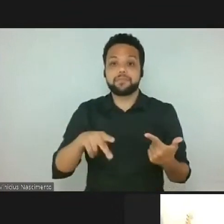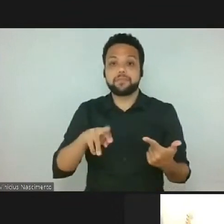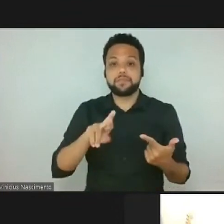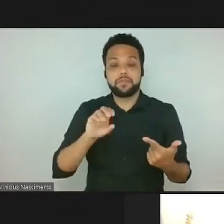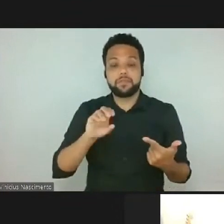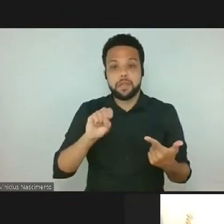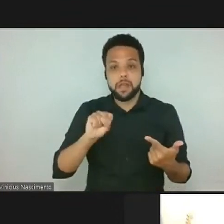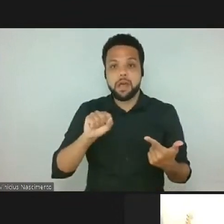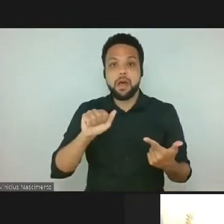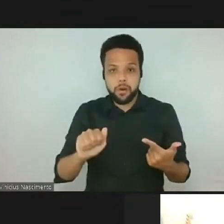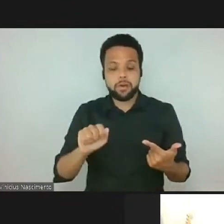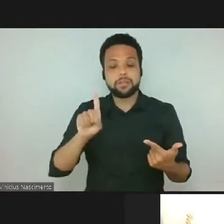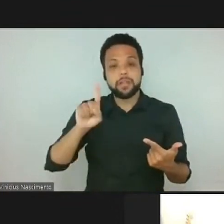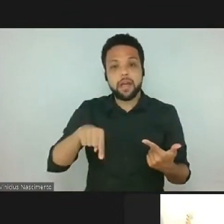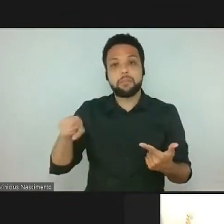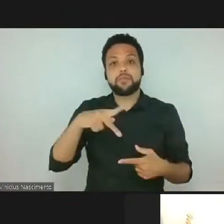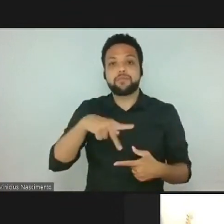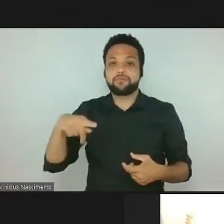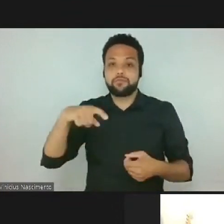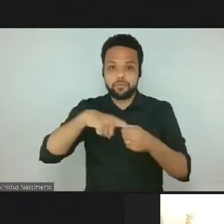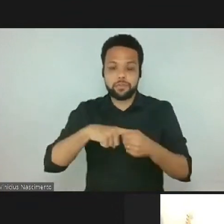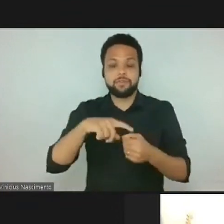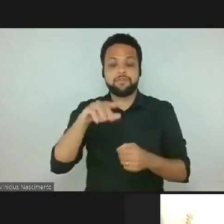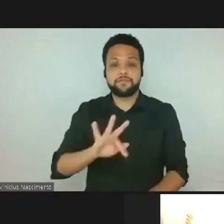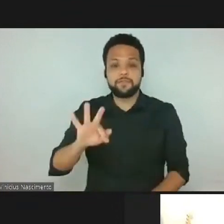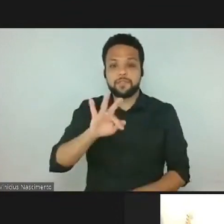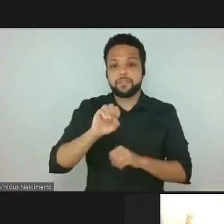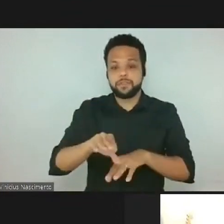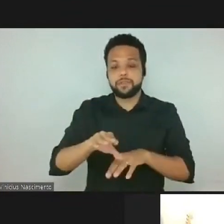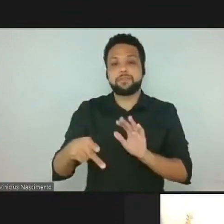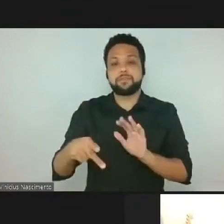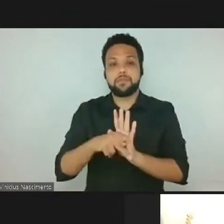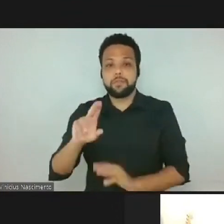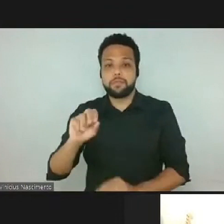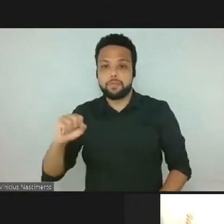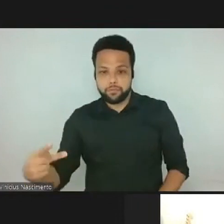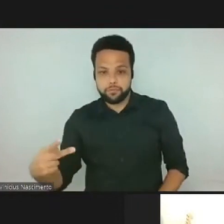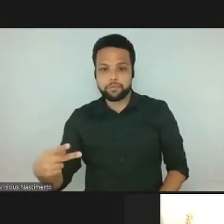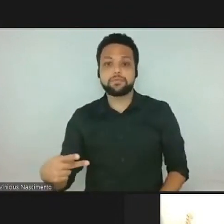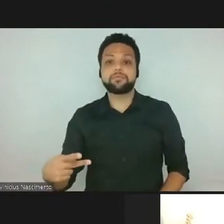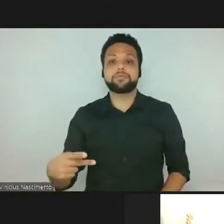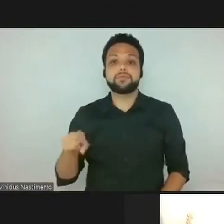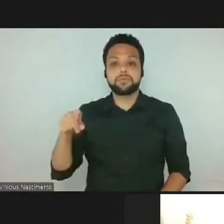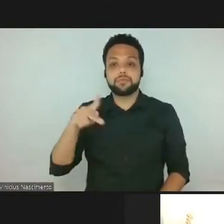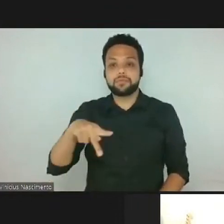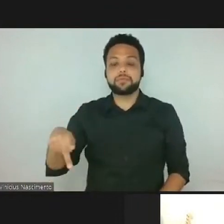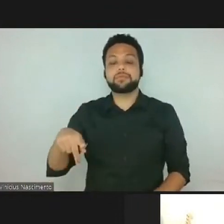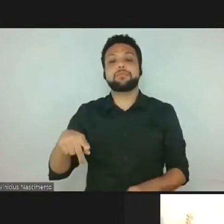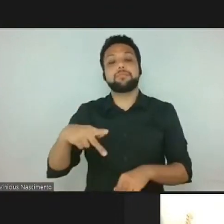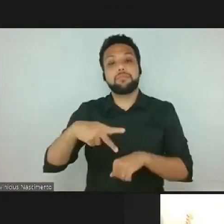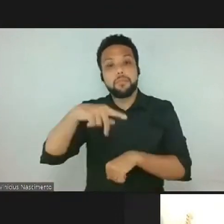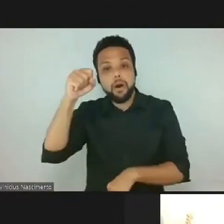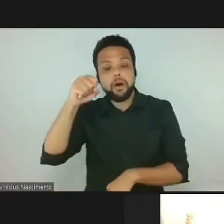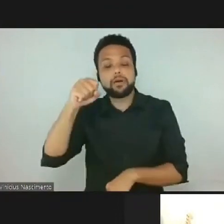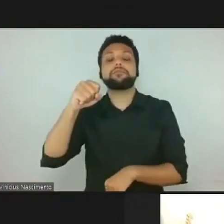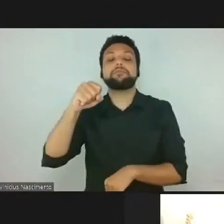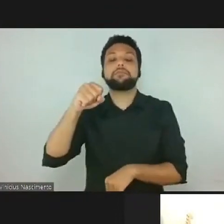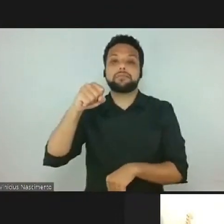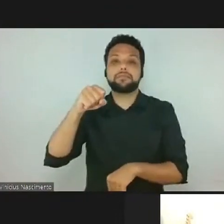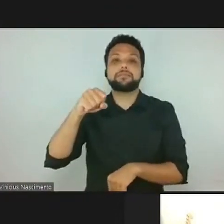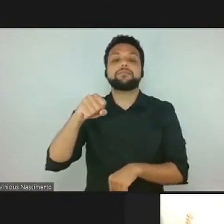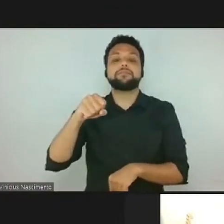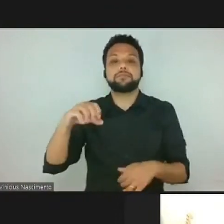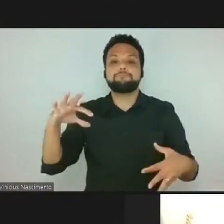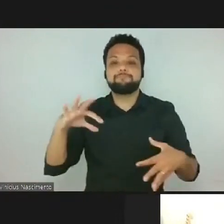professora associada da Faculdade de Educação da USP e docente do Programa de Pós-Graduação em Interunidades em Estética e História